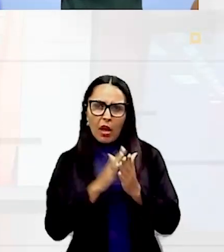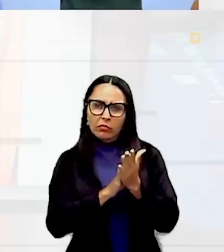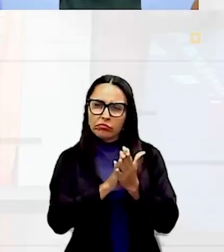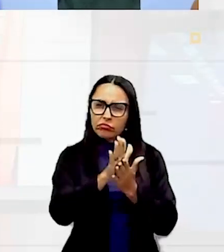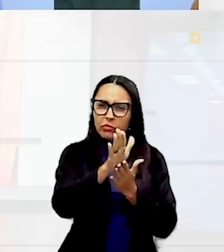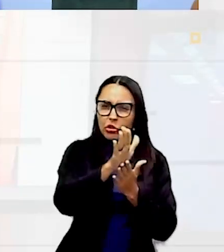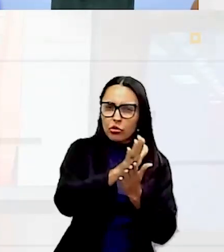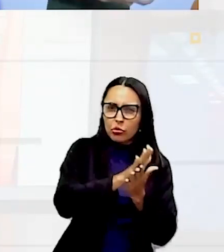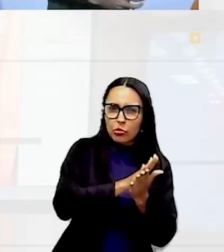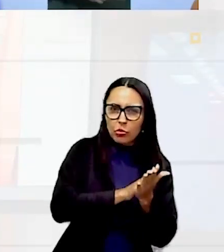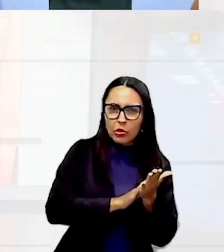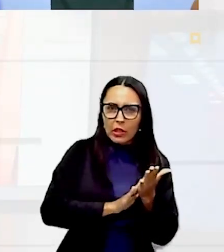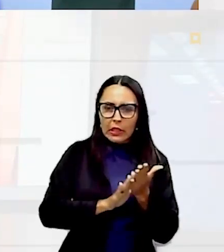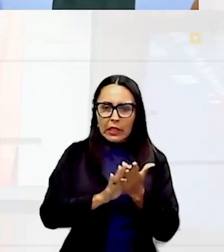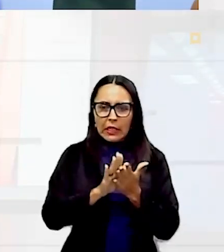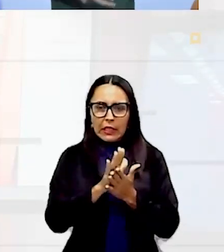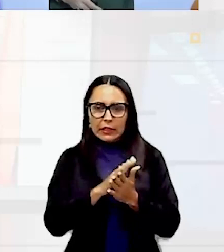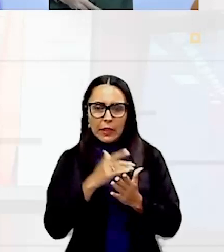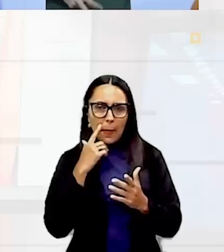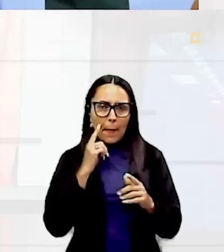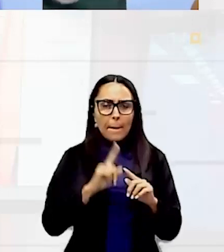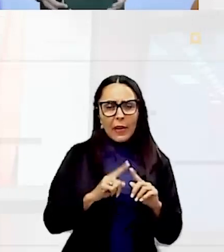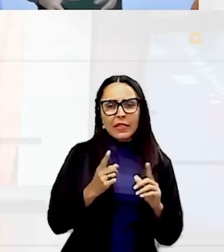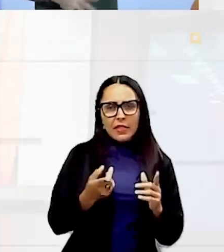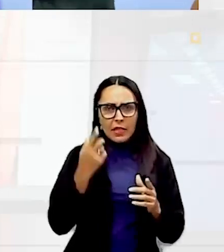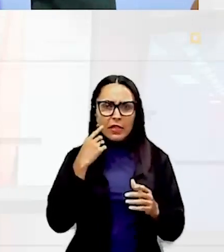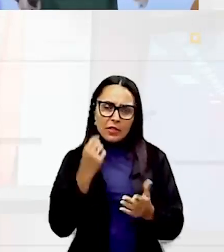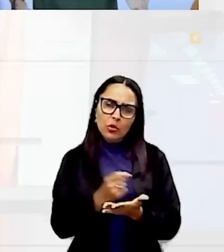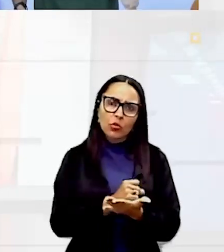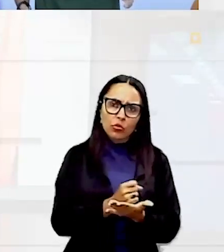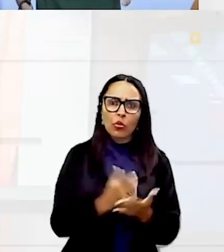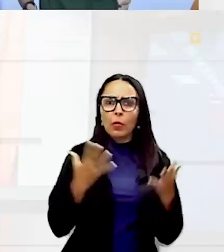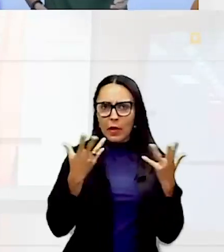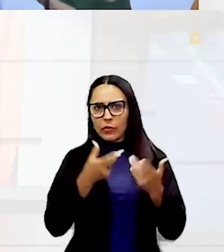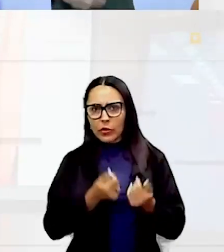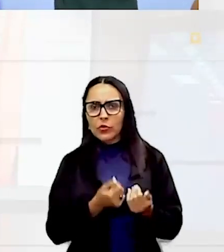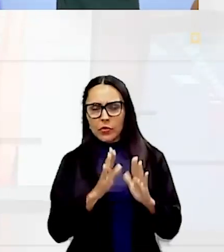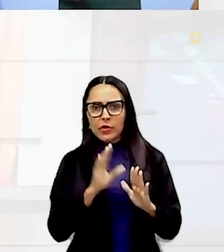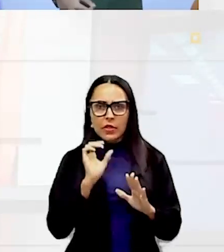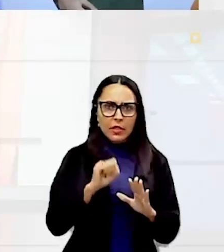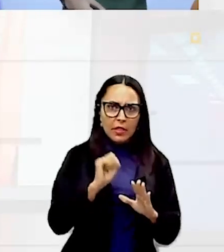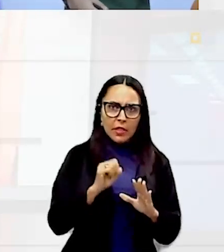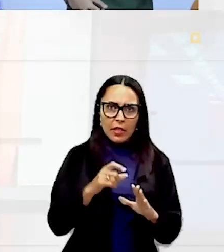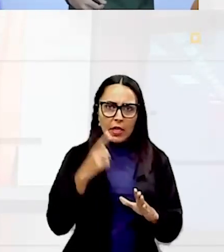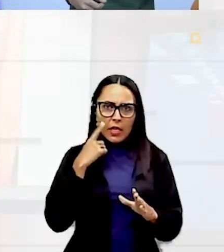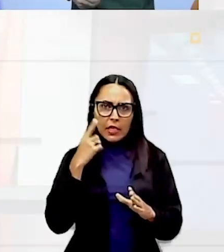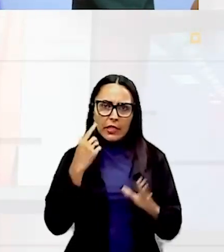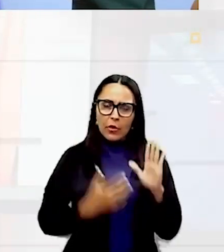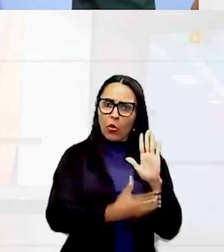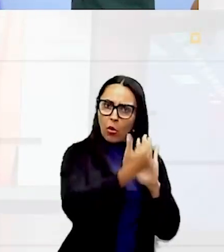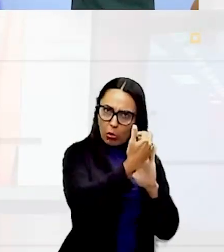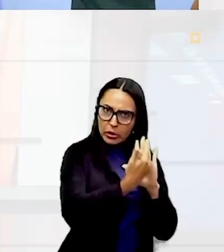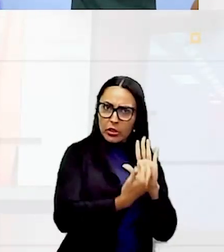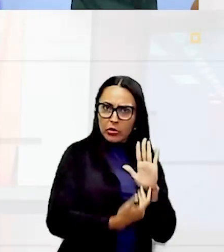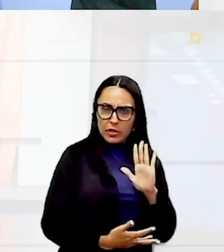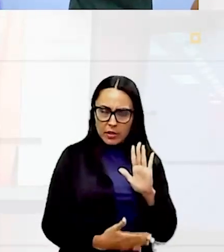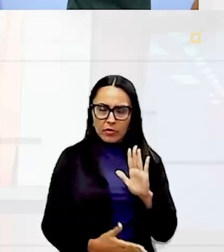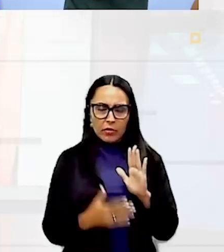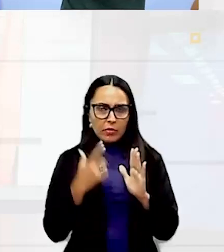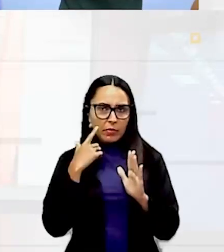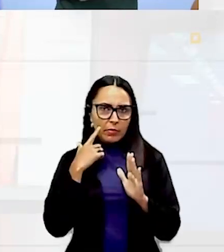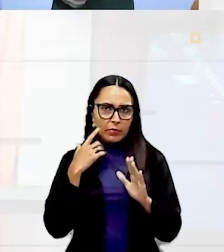bem maçantes, mas era sim um jogo maravilhoso. Ele tem uma roteirização que prende